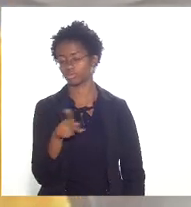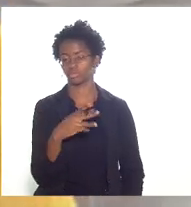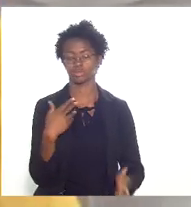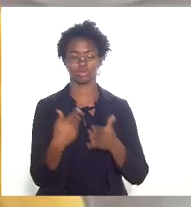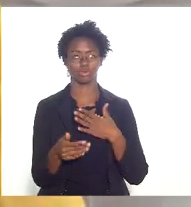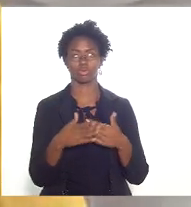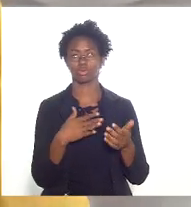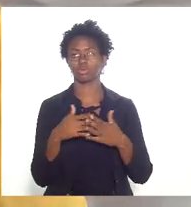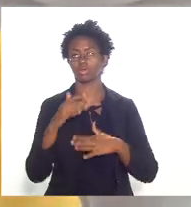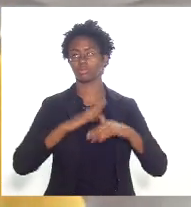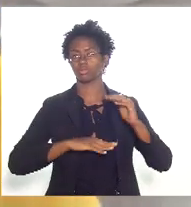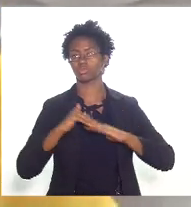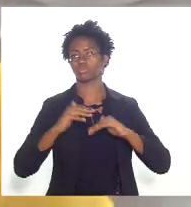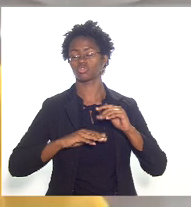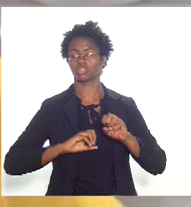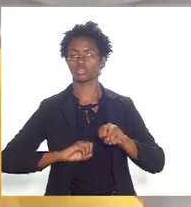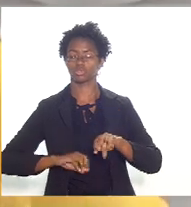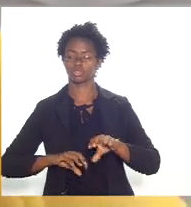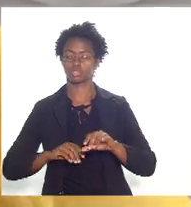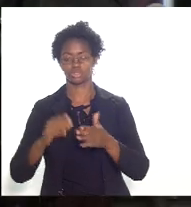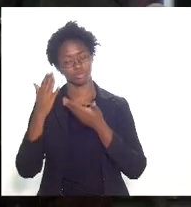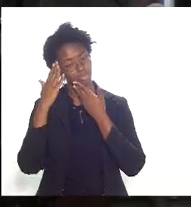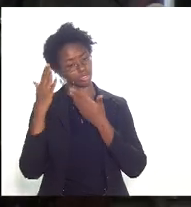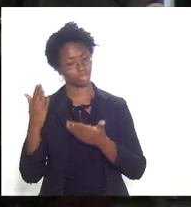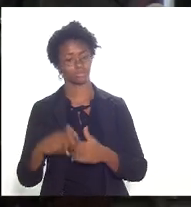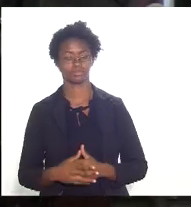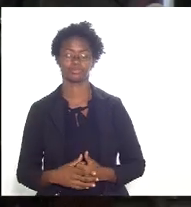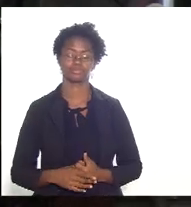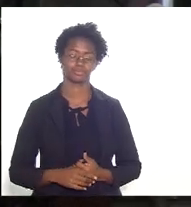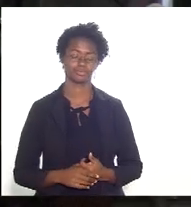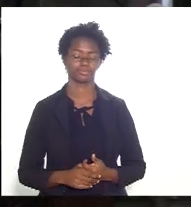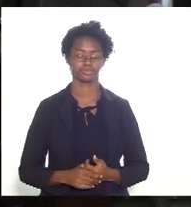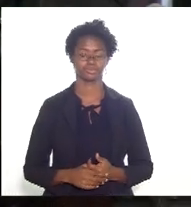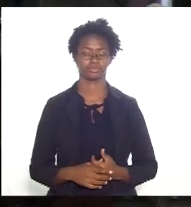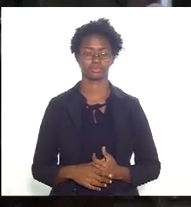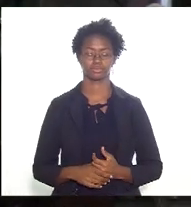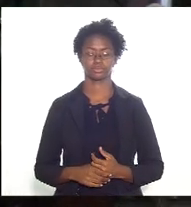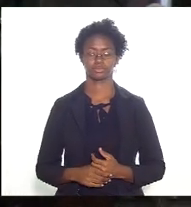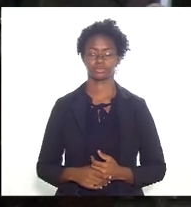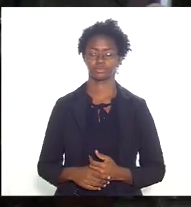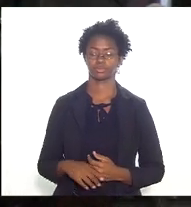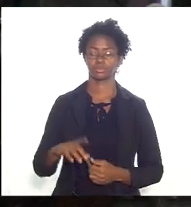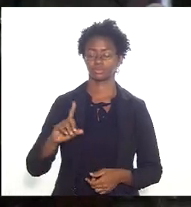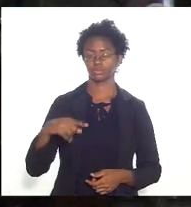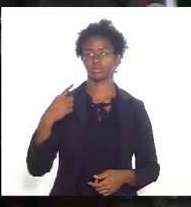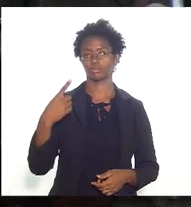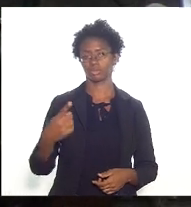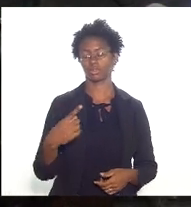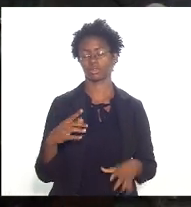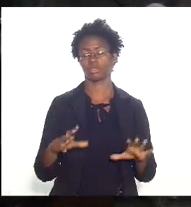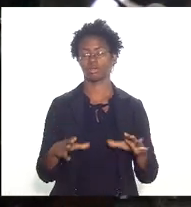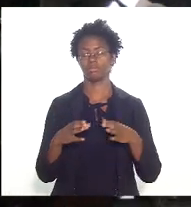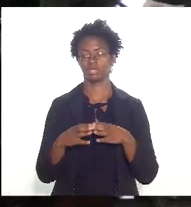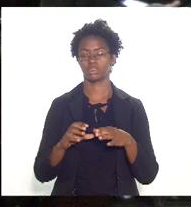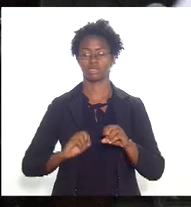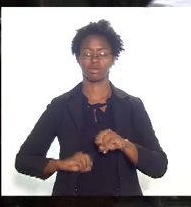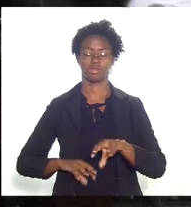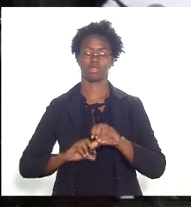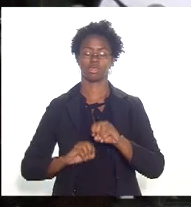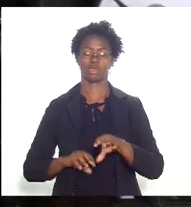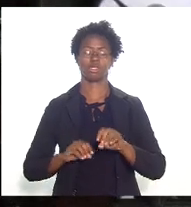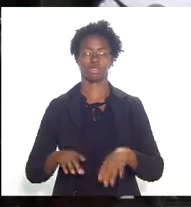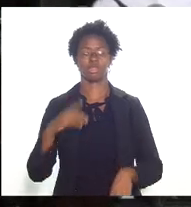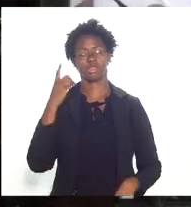qualquer profissional de educação obrigada a próxima comissão a emitir parecer Deputado educação